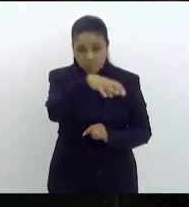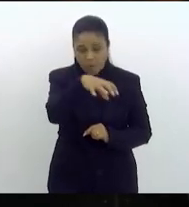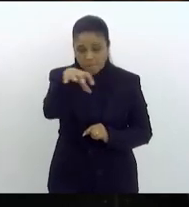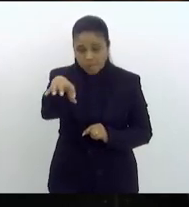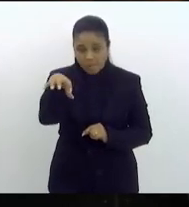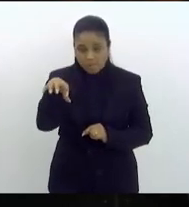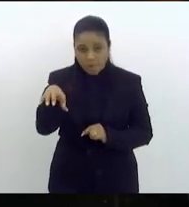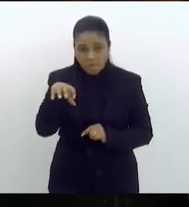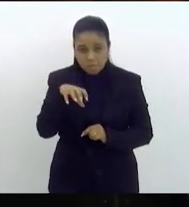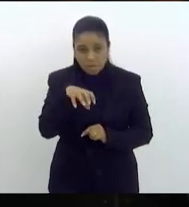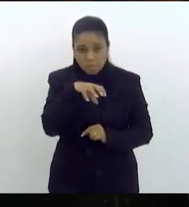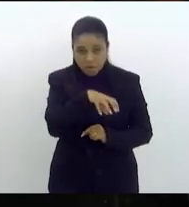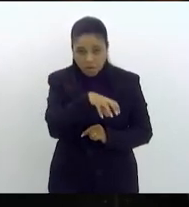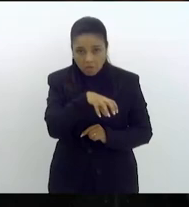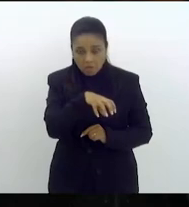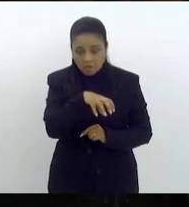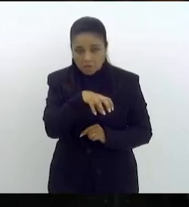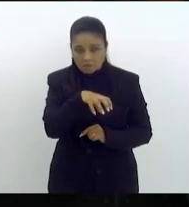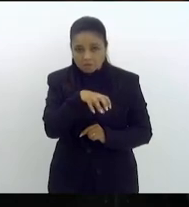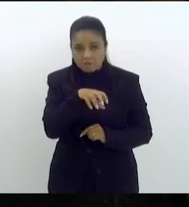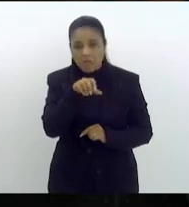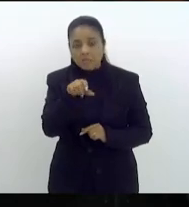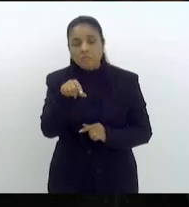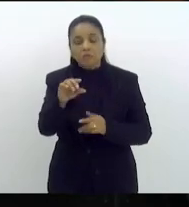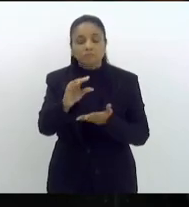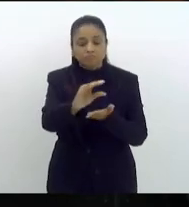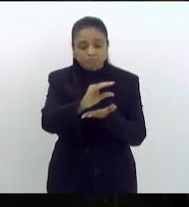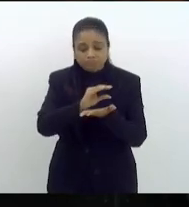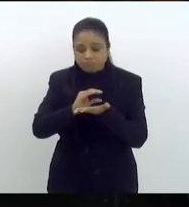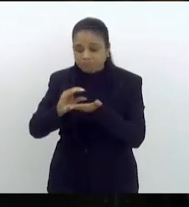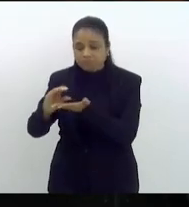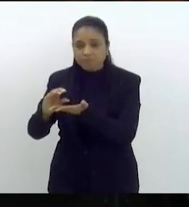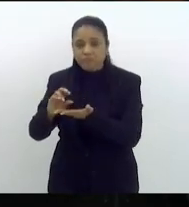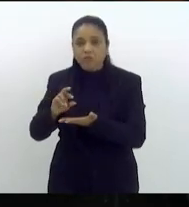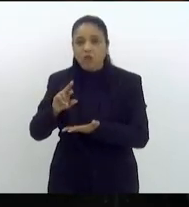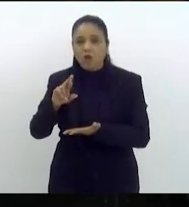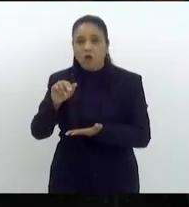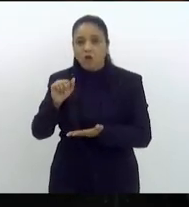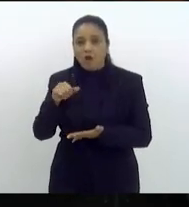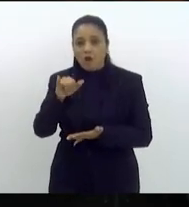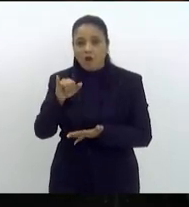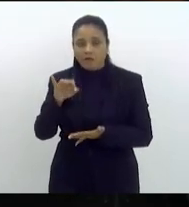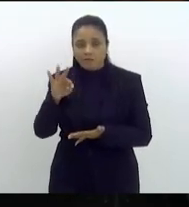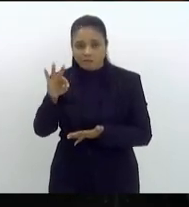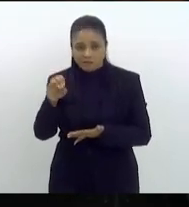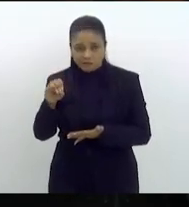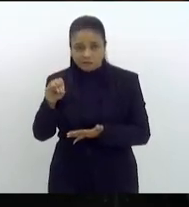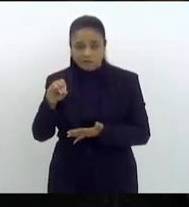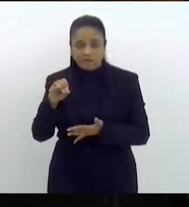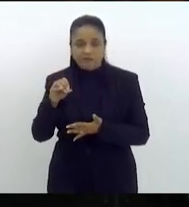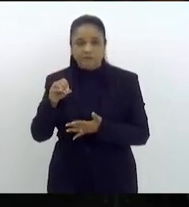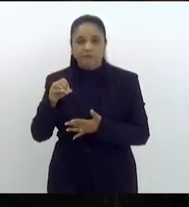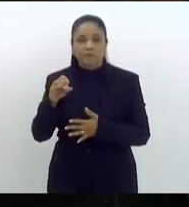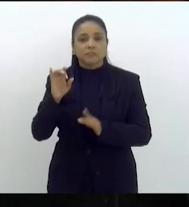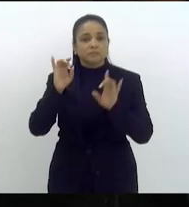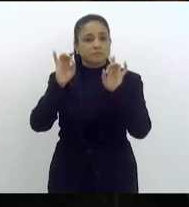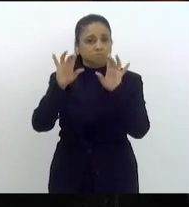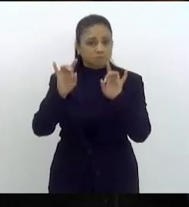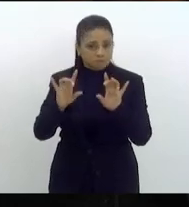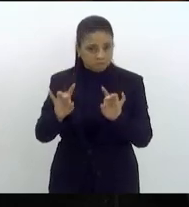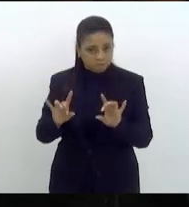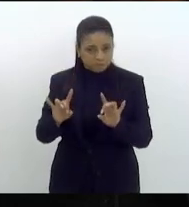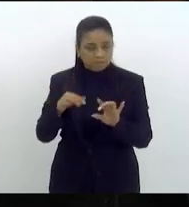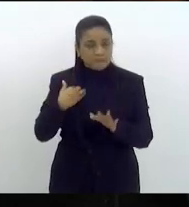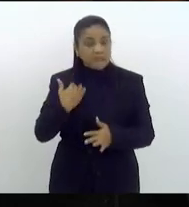que se definisse os repasses de participações especial entende-se ou